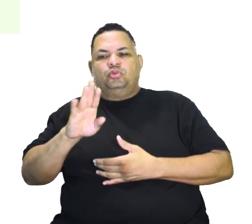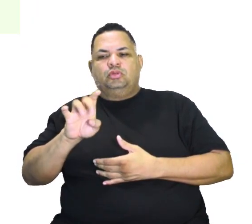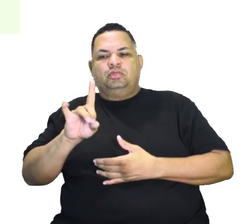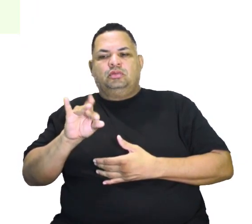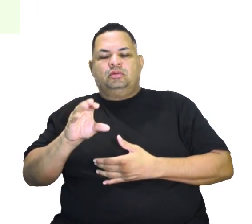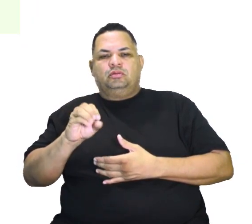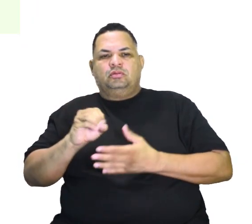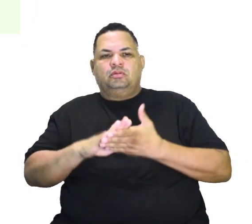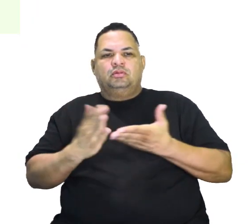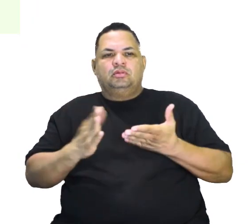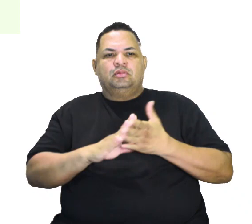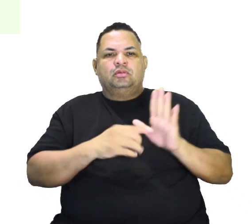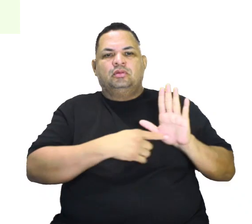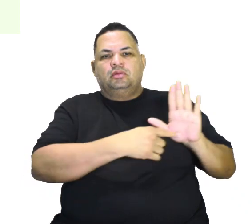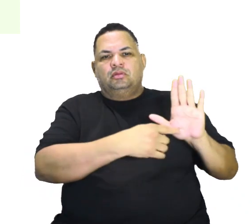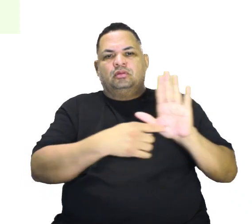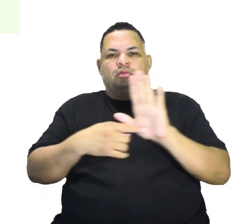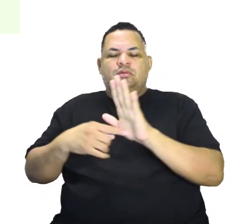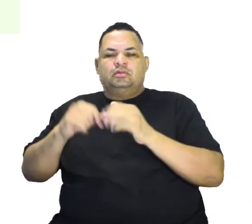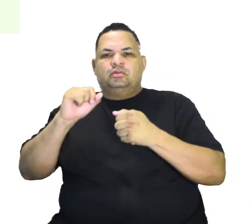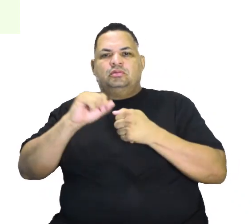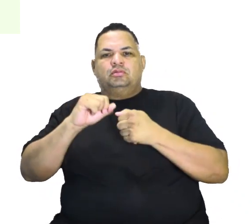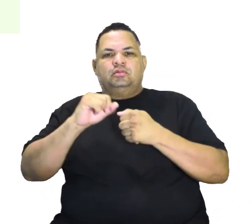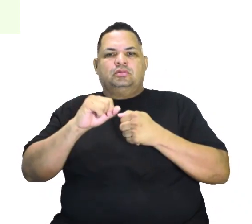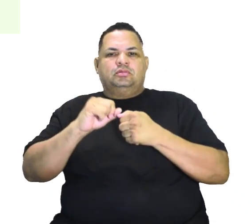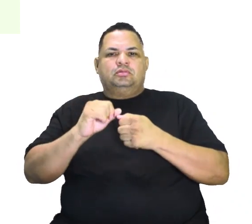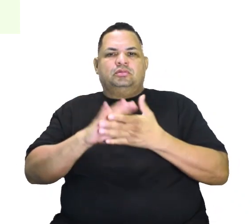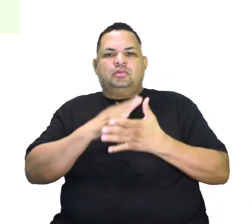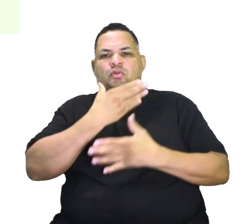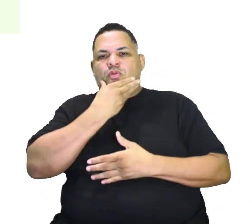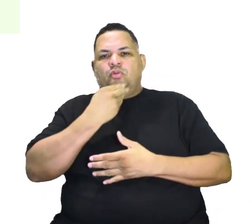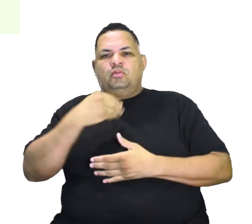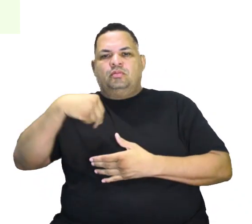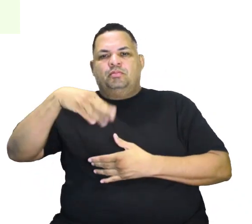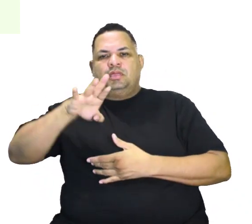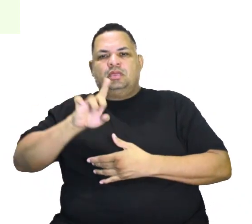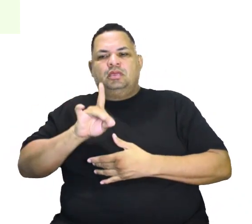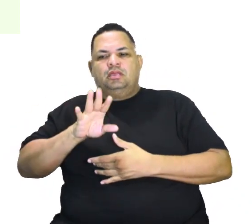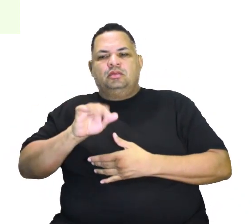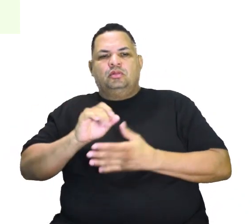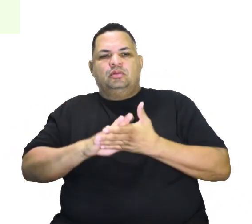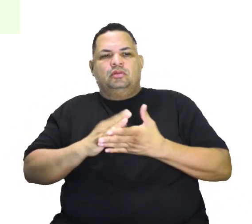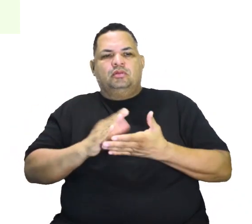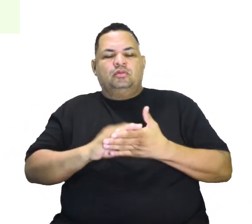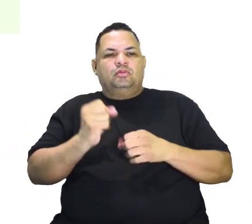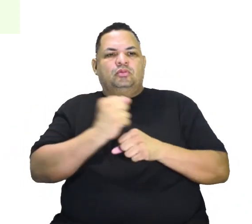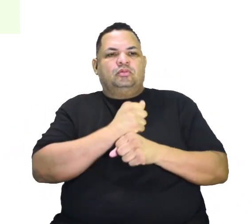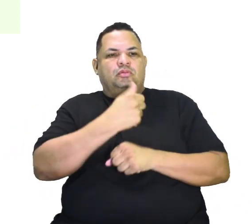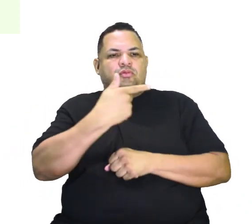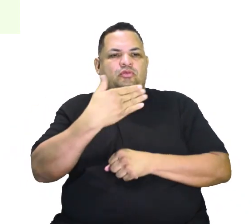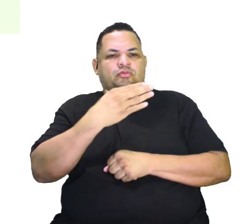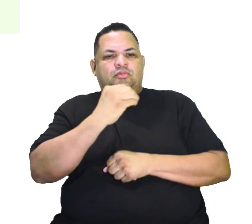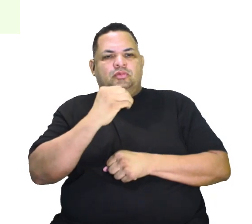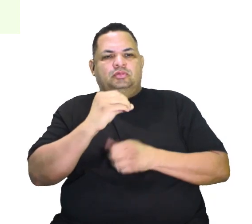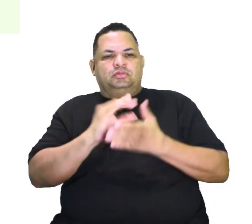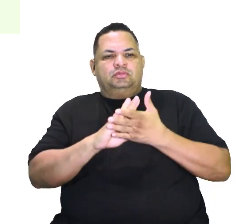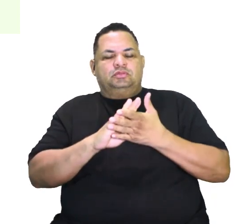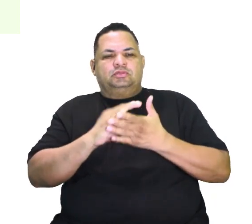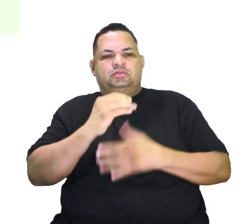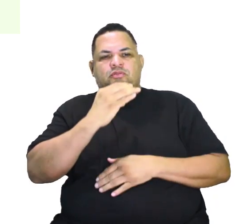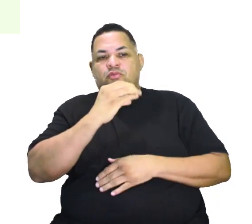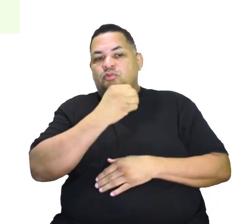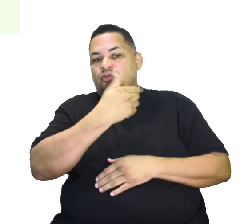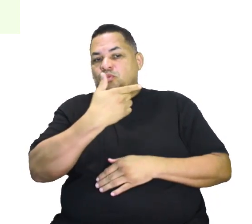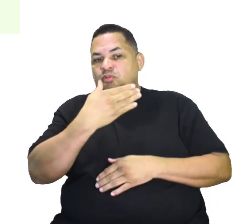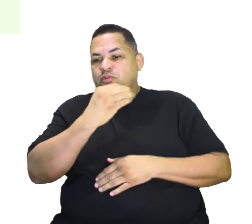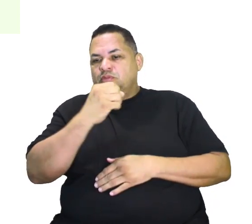Vamos ver aqui só um pouquinho das exposições realizadas por esse artista. Em 2007, ele